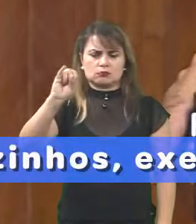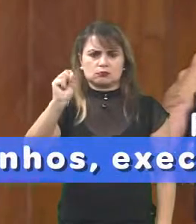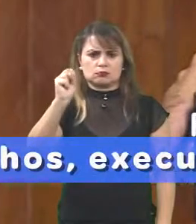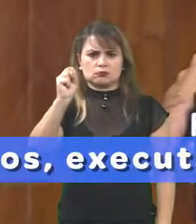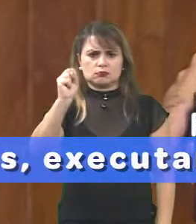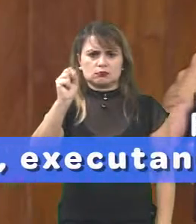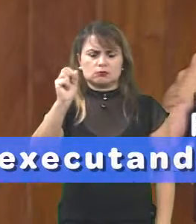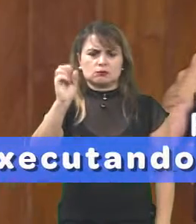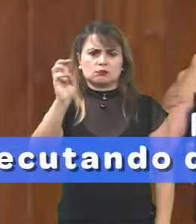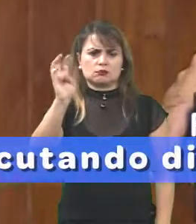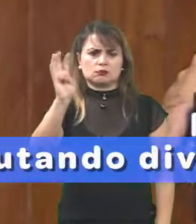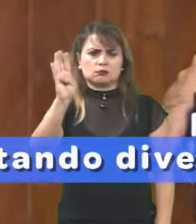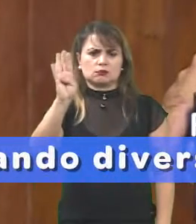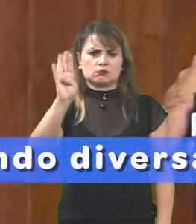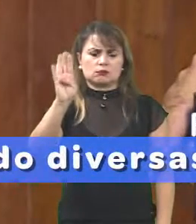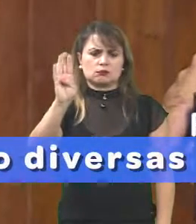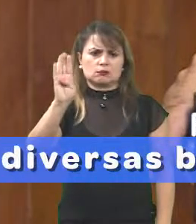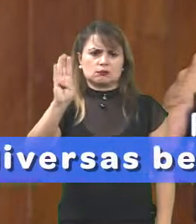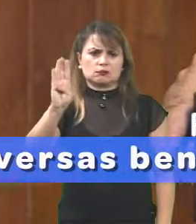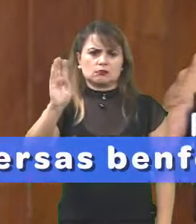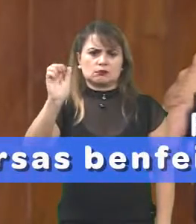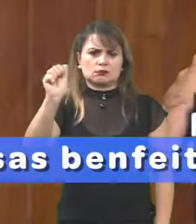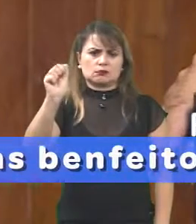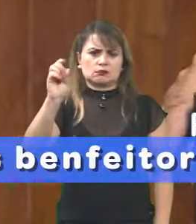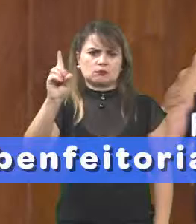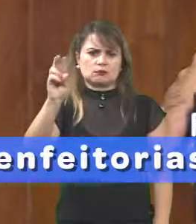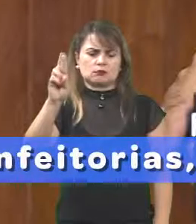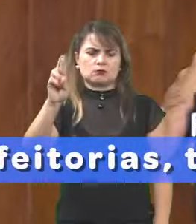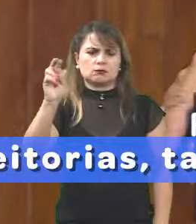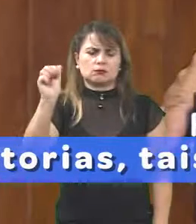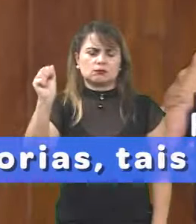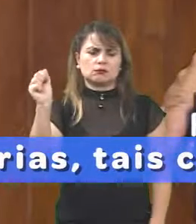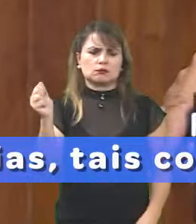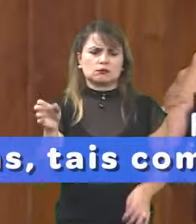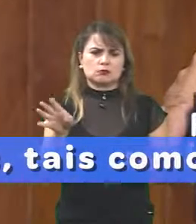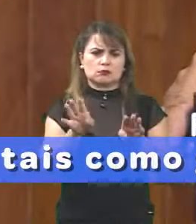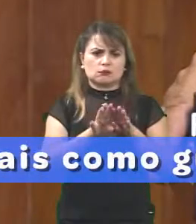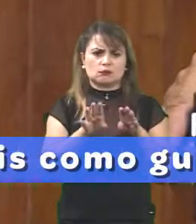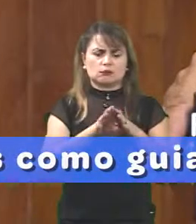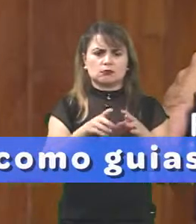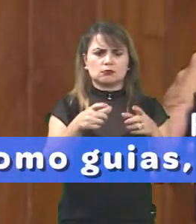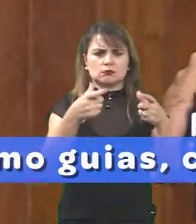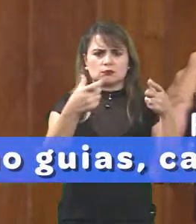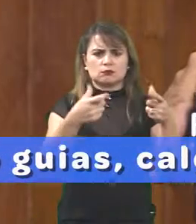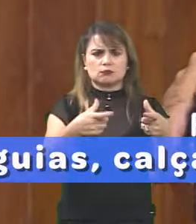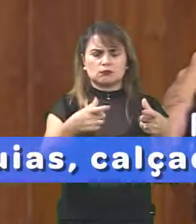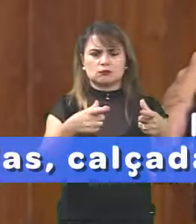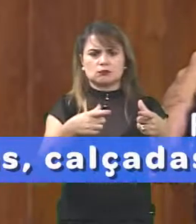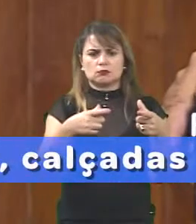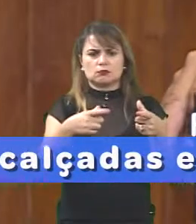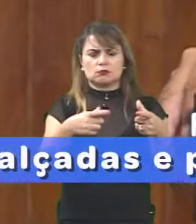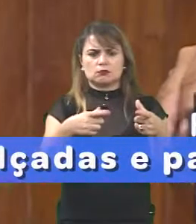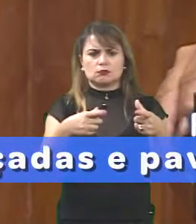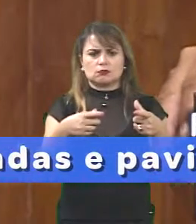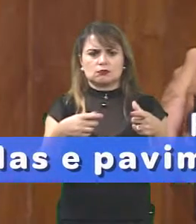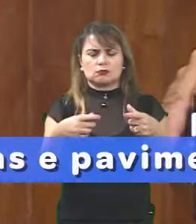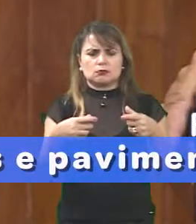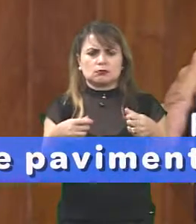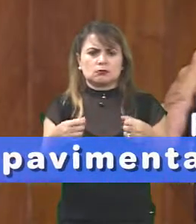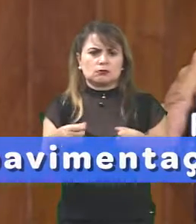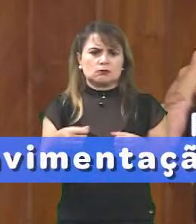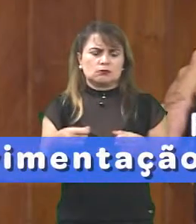até porque tem hoje lá o Campina Verde, que ficou praticamente